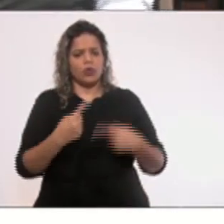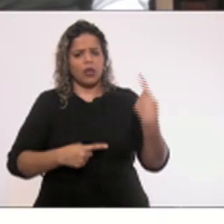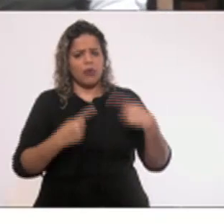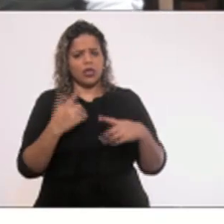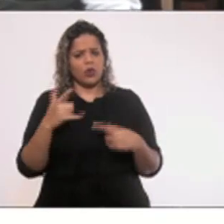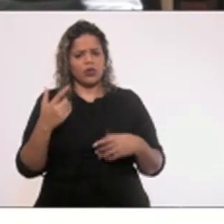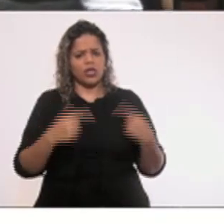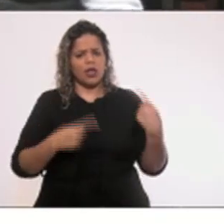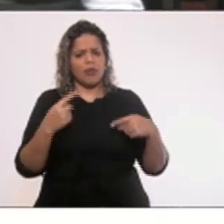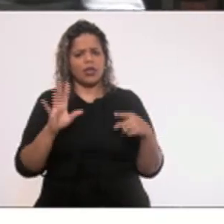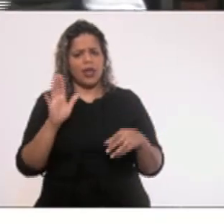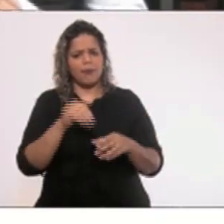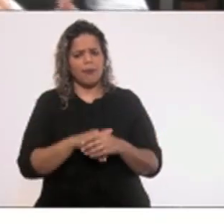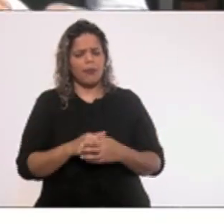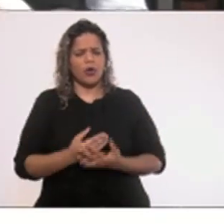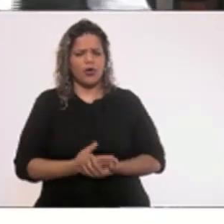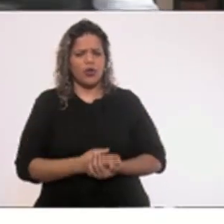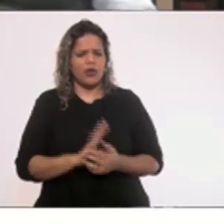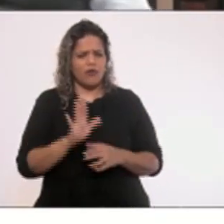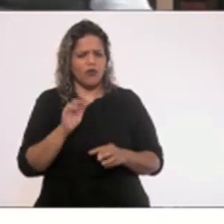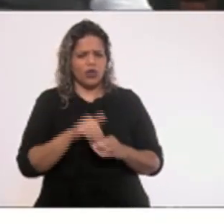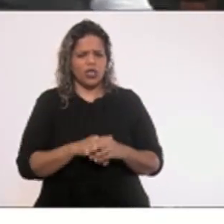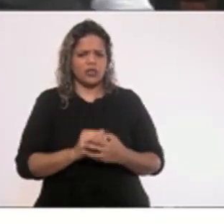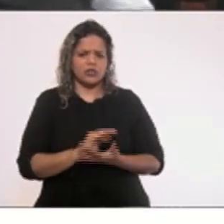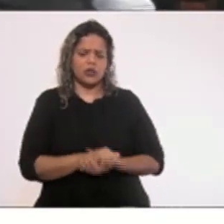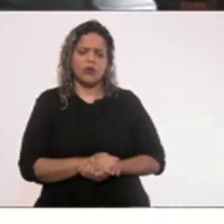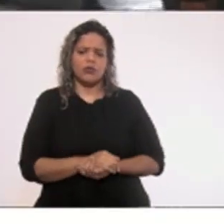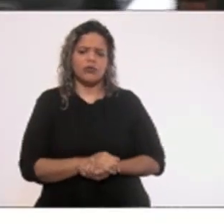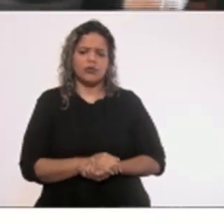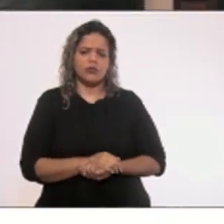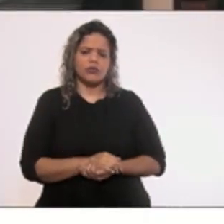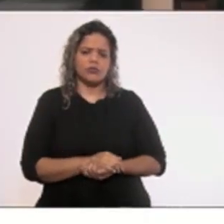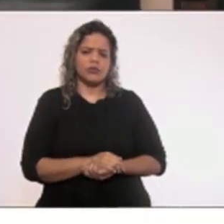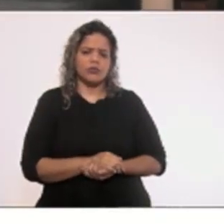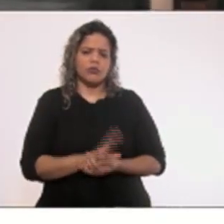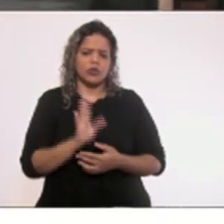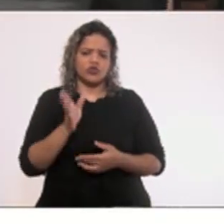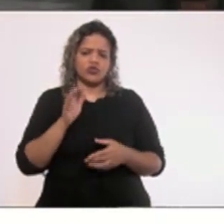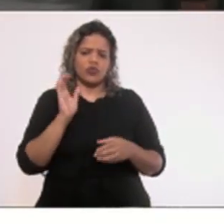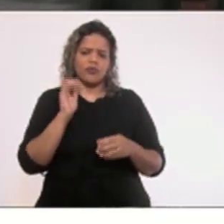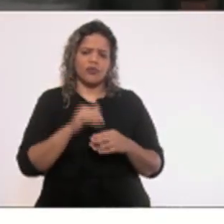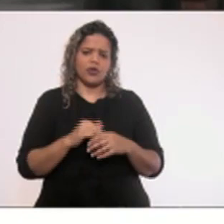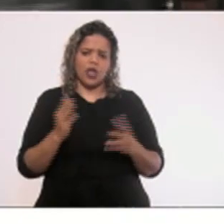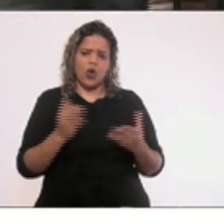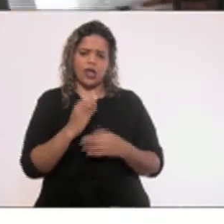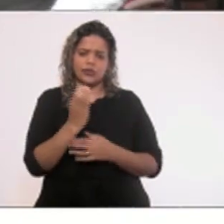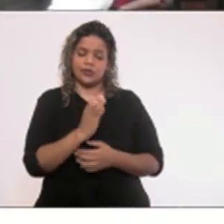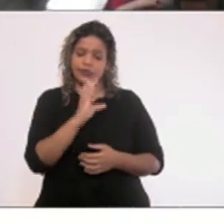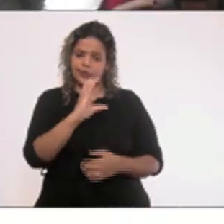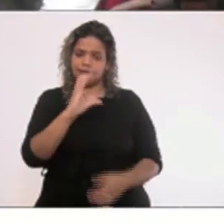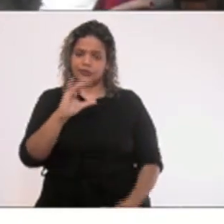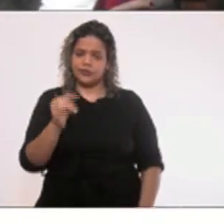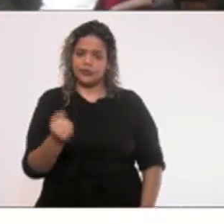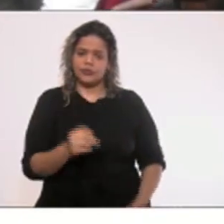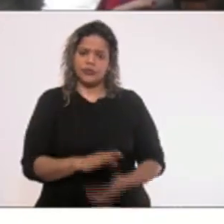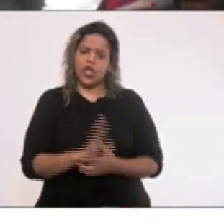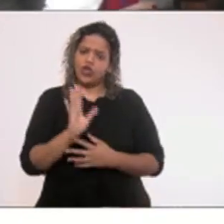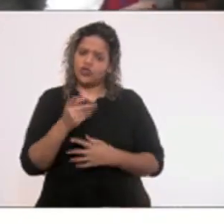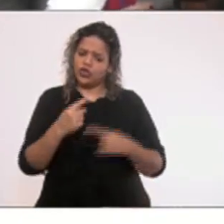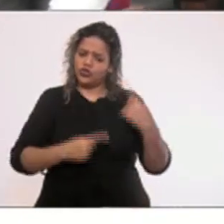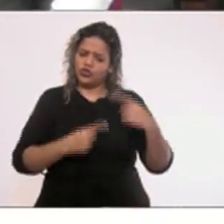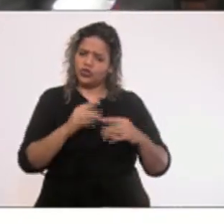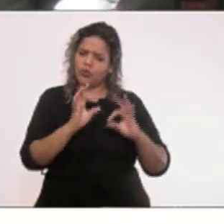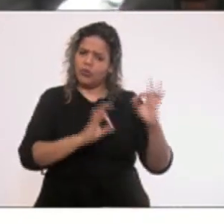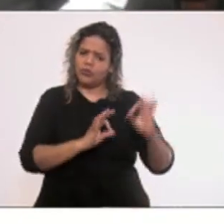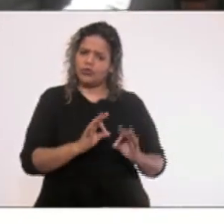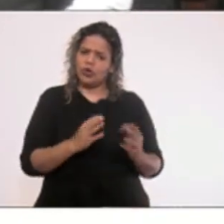Não tem debater, nós estamos em votação. Nós estamos votando. Nós votamos agora a CCJ. Já discutiu o